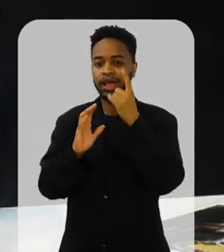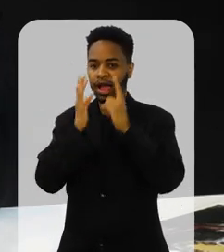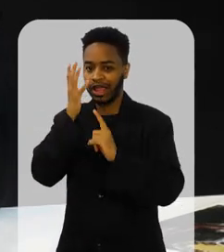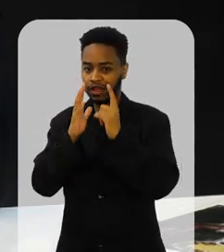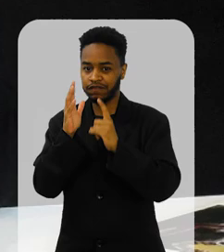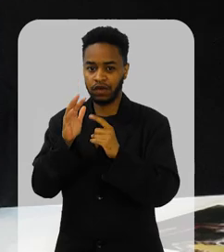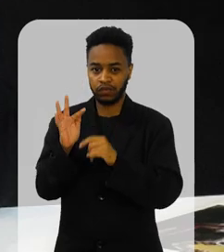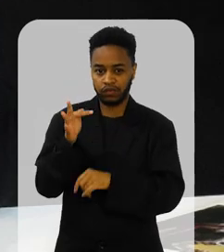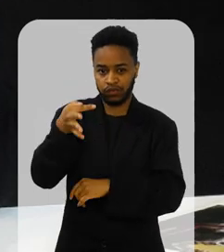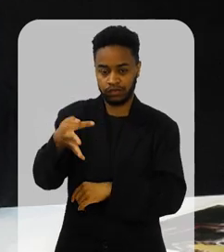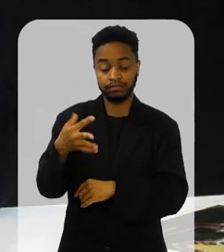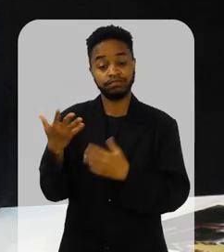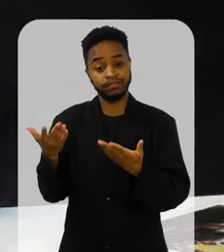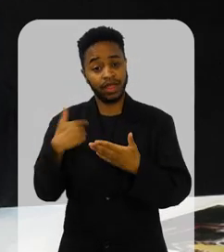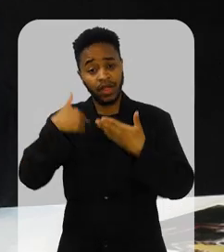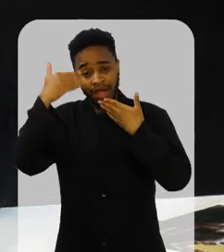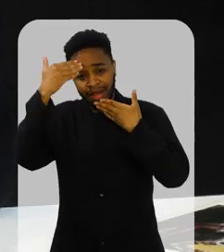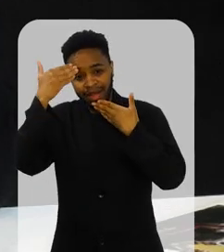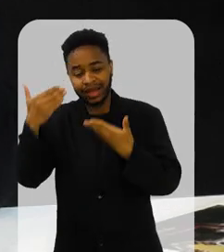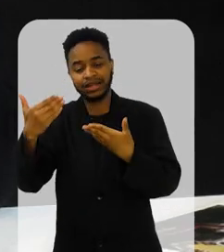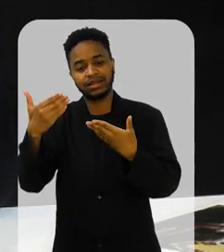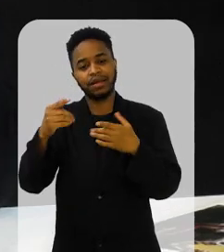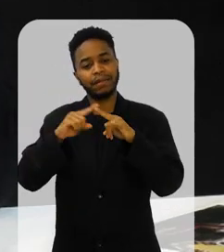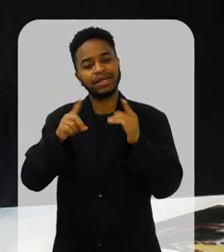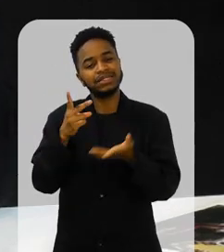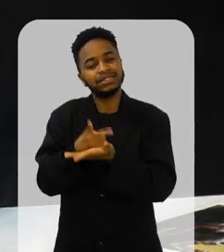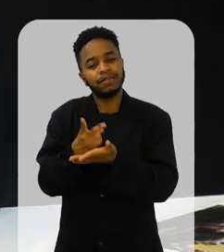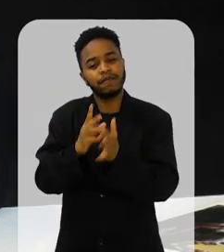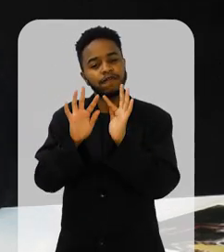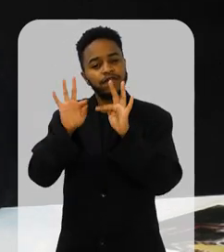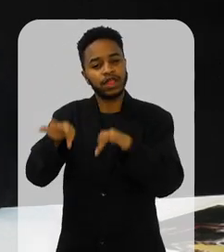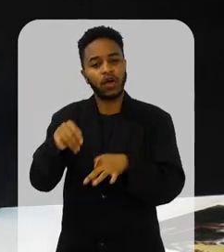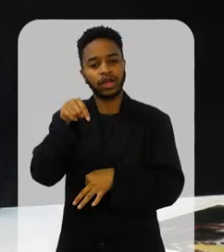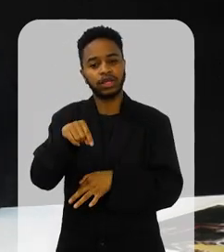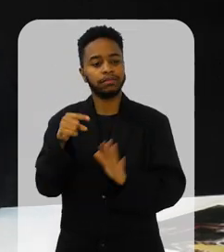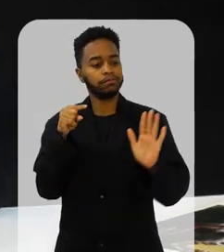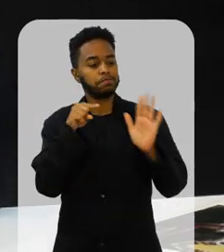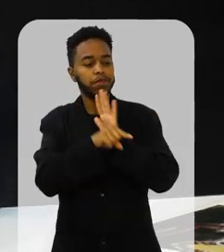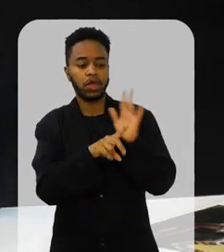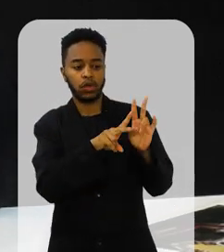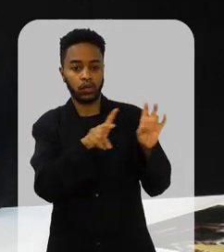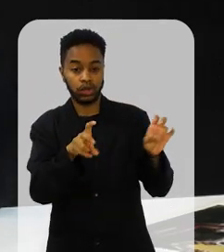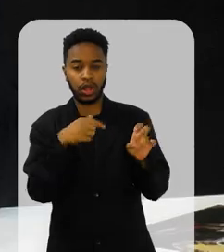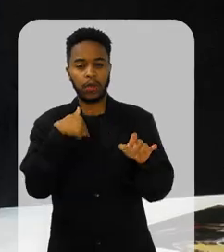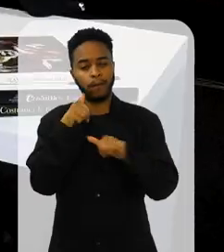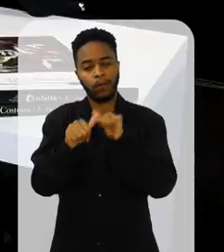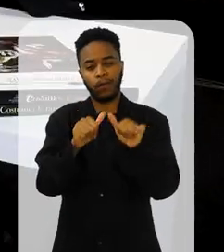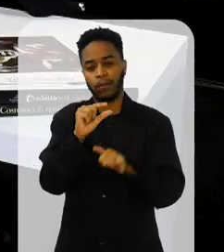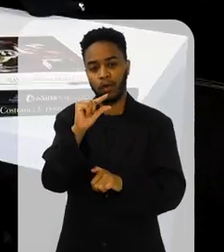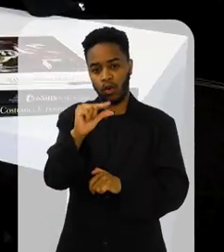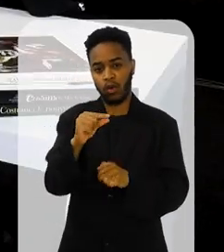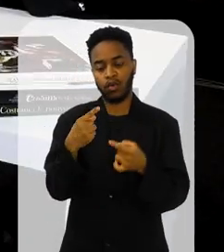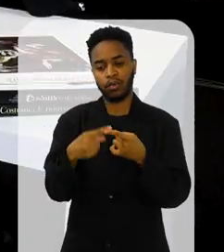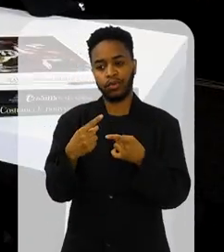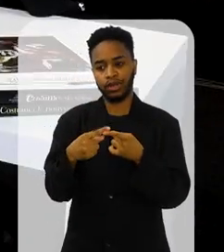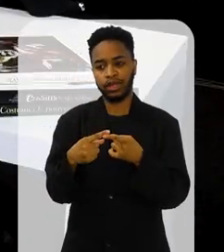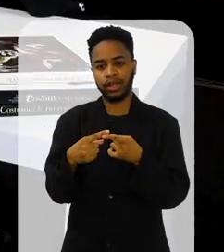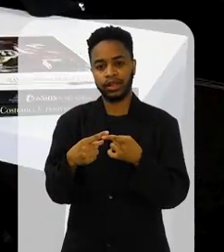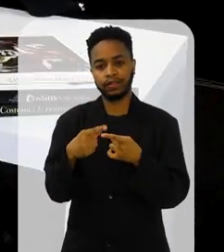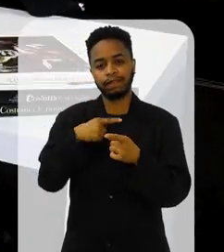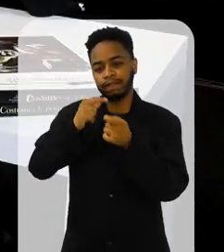né? Diego, eu te agradeço muito, mas a gente sempre termina o Quintas com Quintais com uma pergunta. E eu estou mudando um pouco, baseado